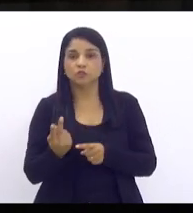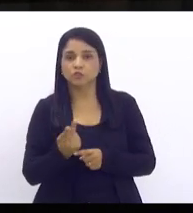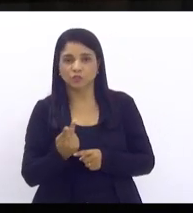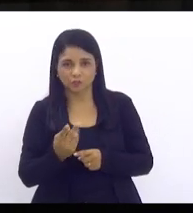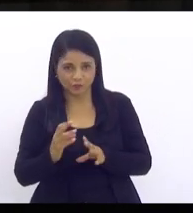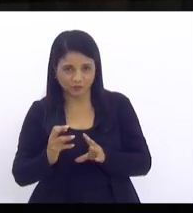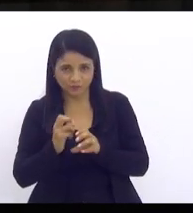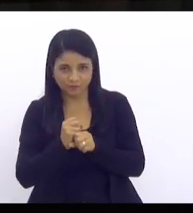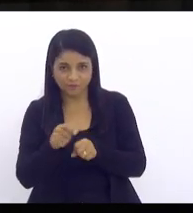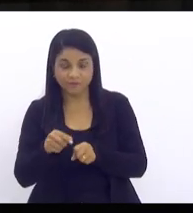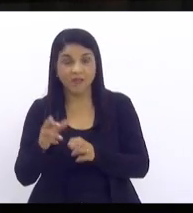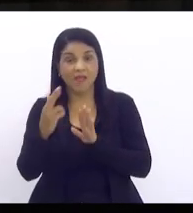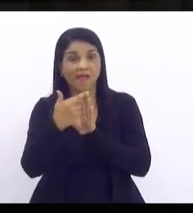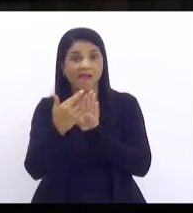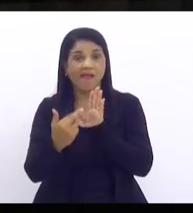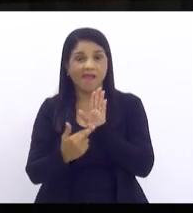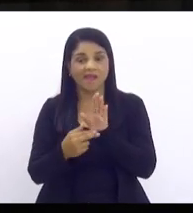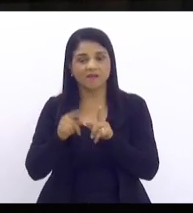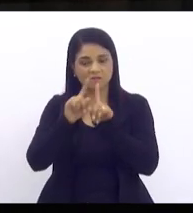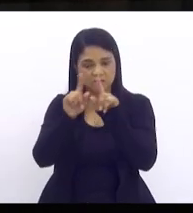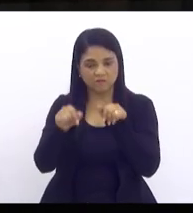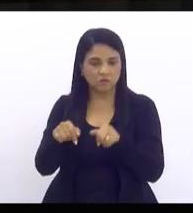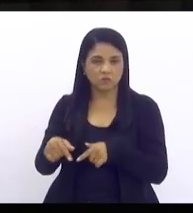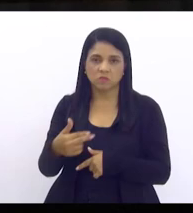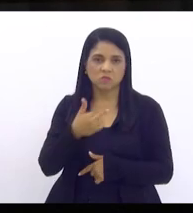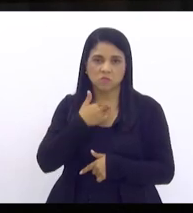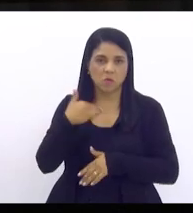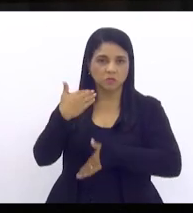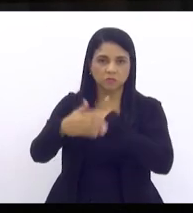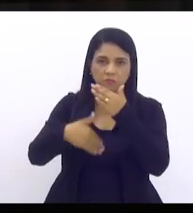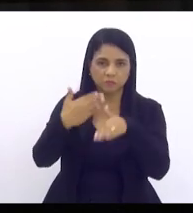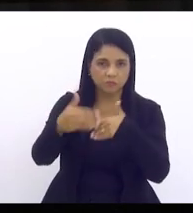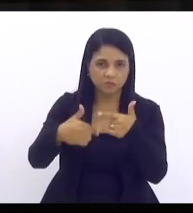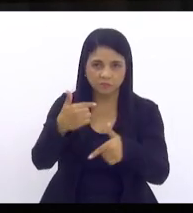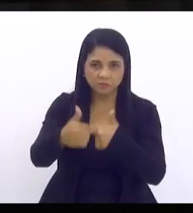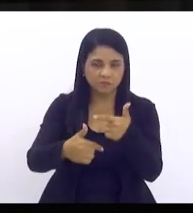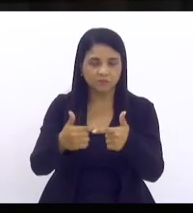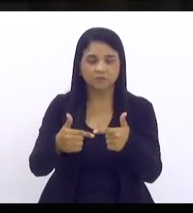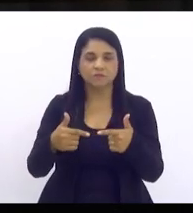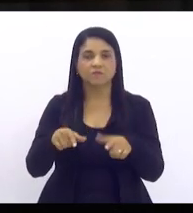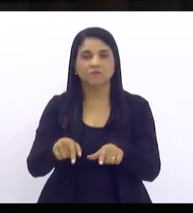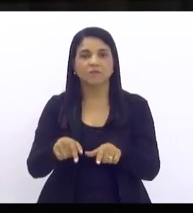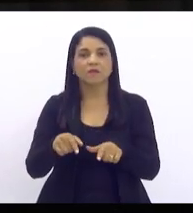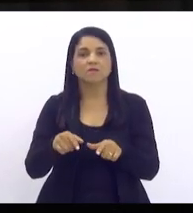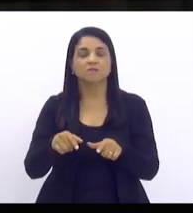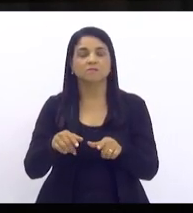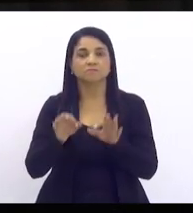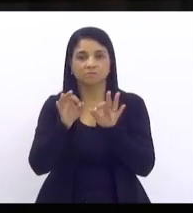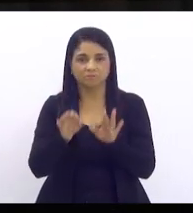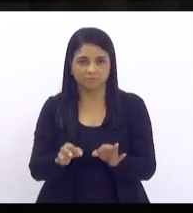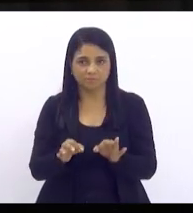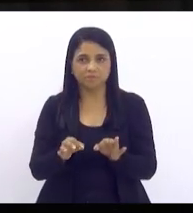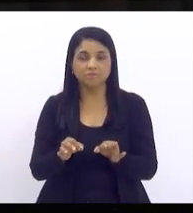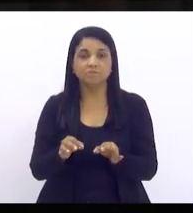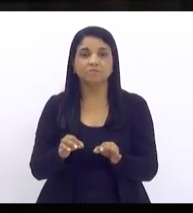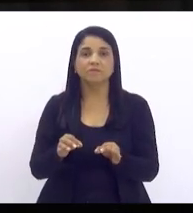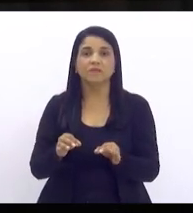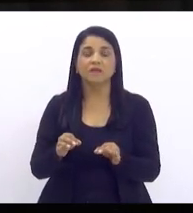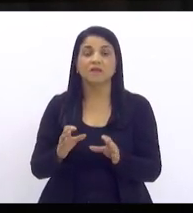com que, em regra, esse servidor não tenha como desempenhar sua função com a diligência devida, uma vez que a